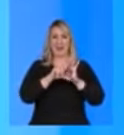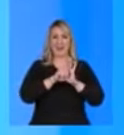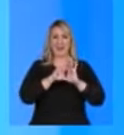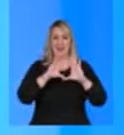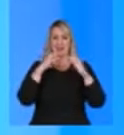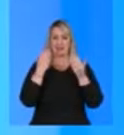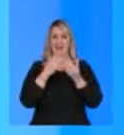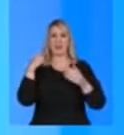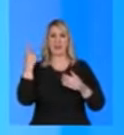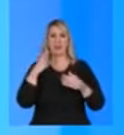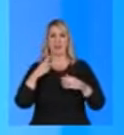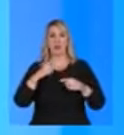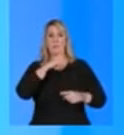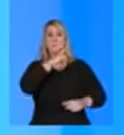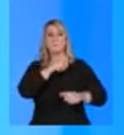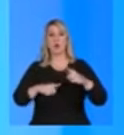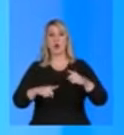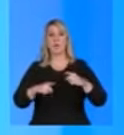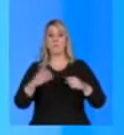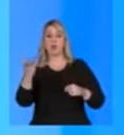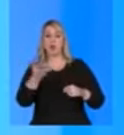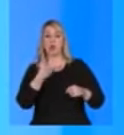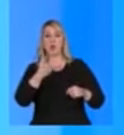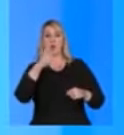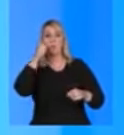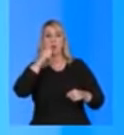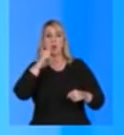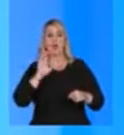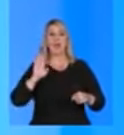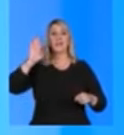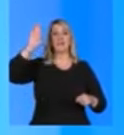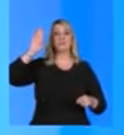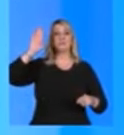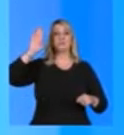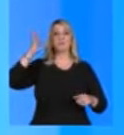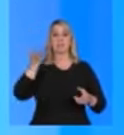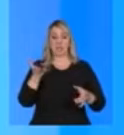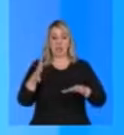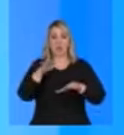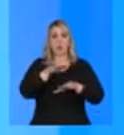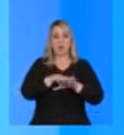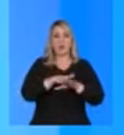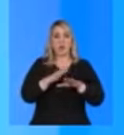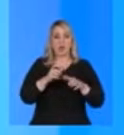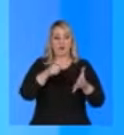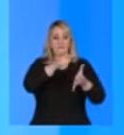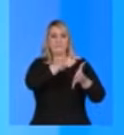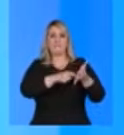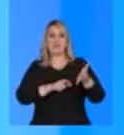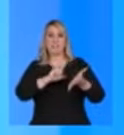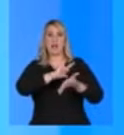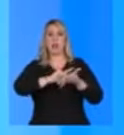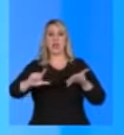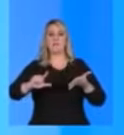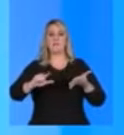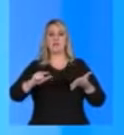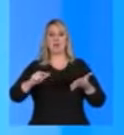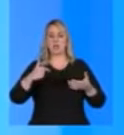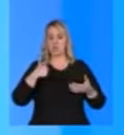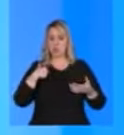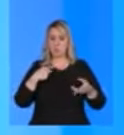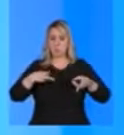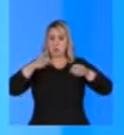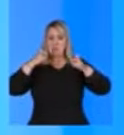proíbe agressor de mulher de ser candidato tá querendo incluir agora na lei da ficha limpa coisa que na época me passou